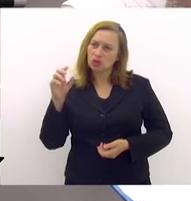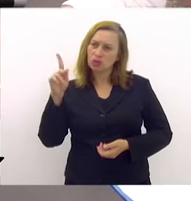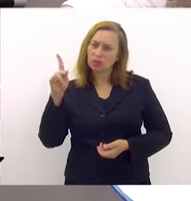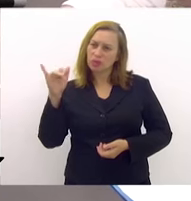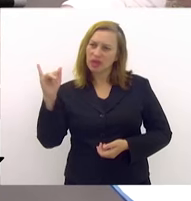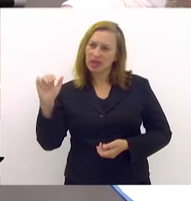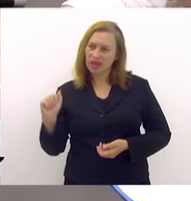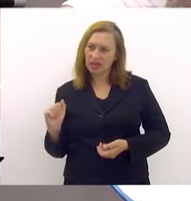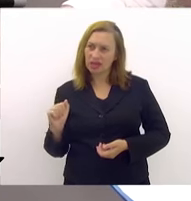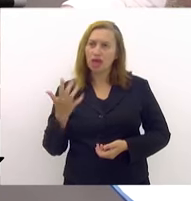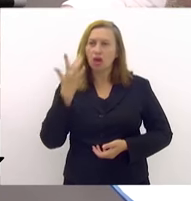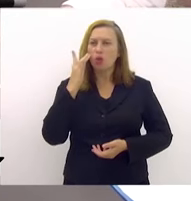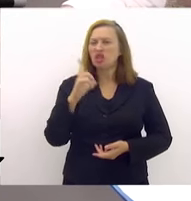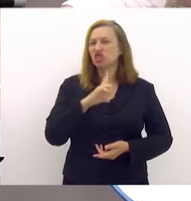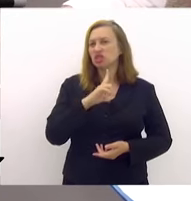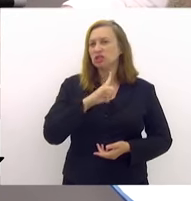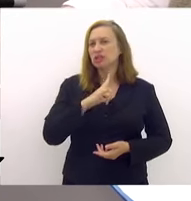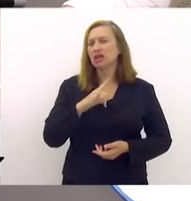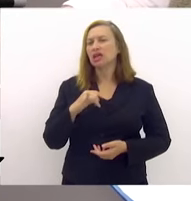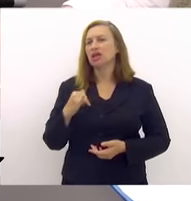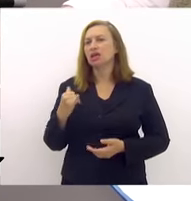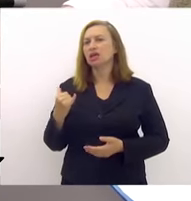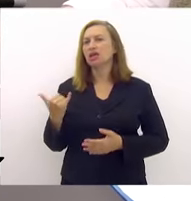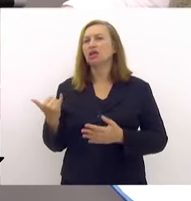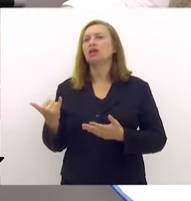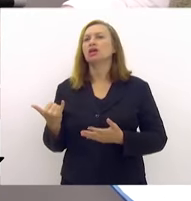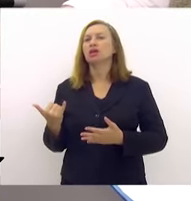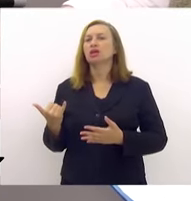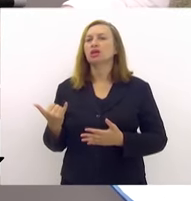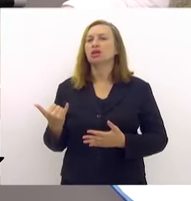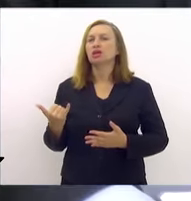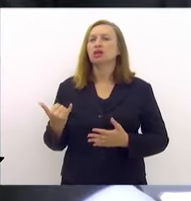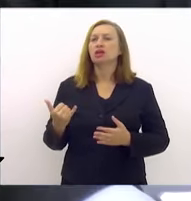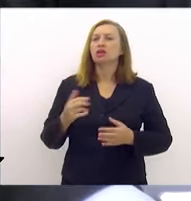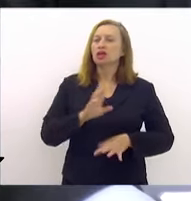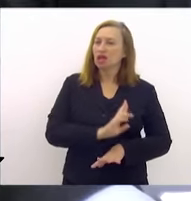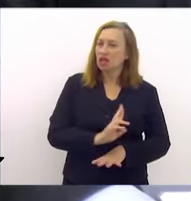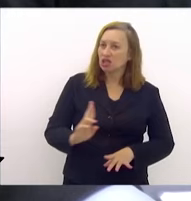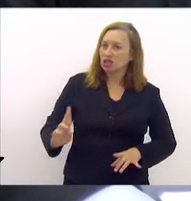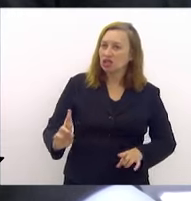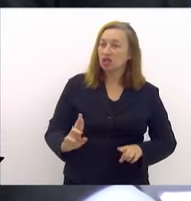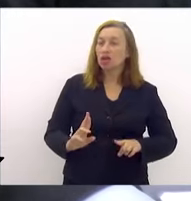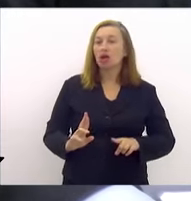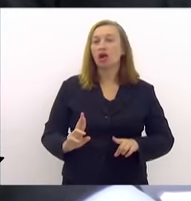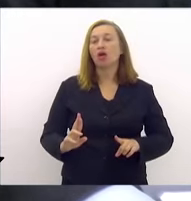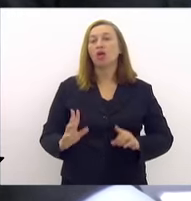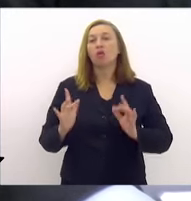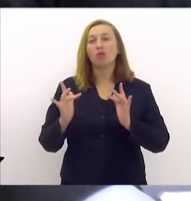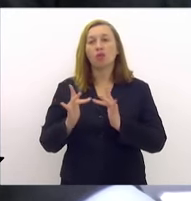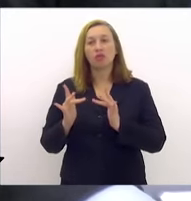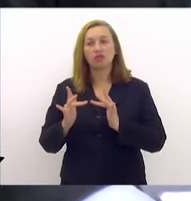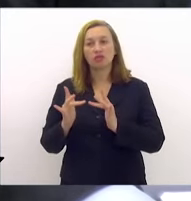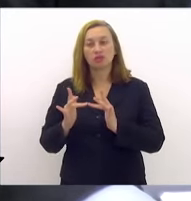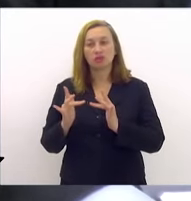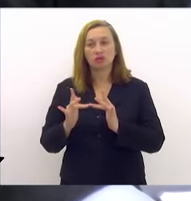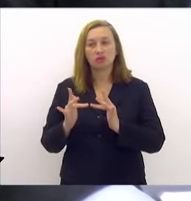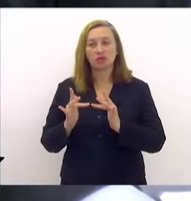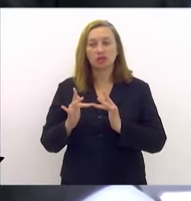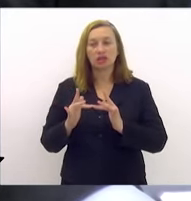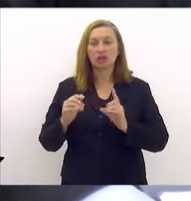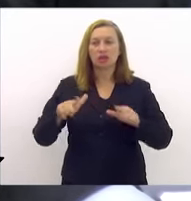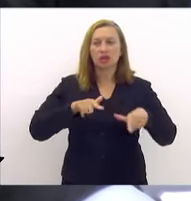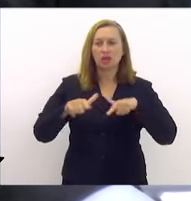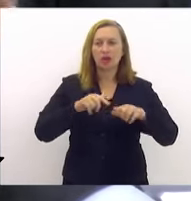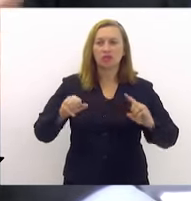filantropia, né? Eu acho que tem entidades que elas têm a finalidade religiosa, mas também promovem algum